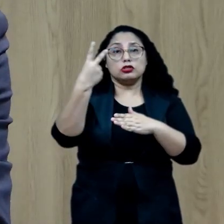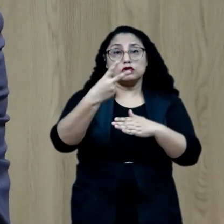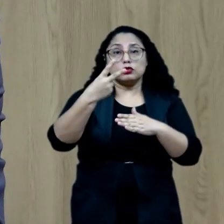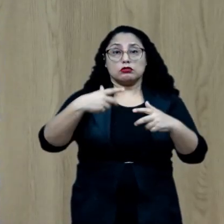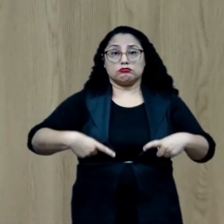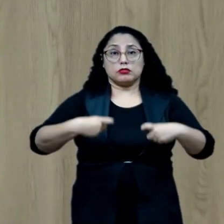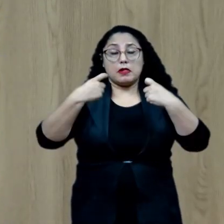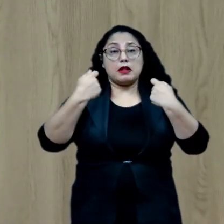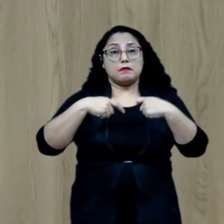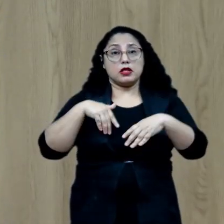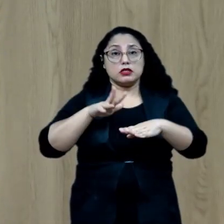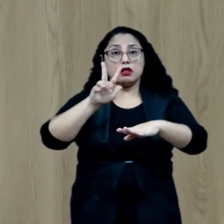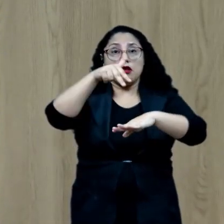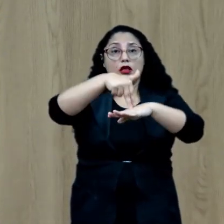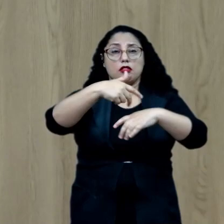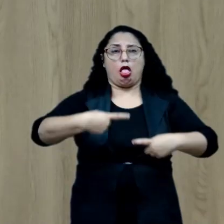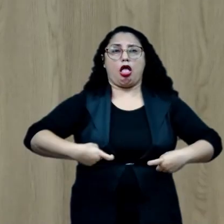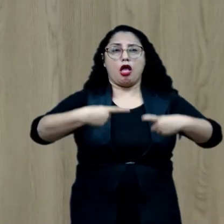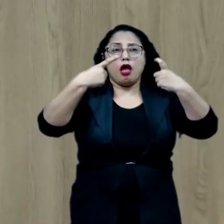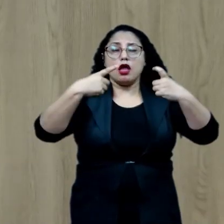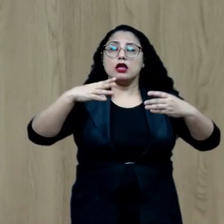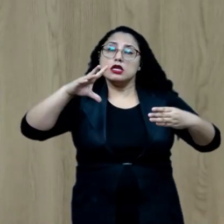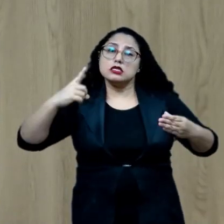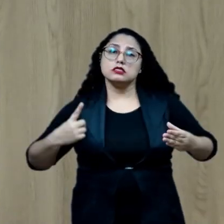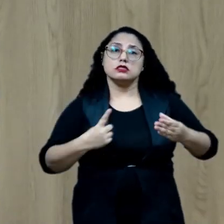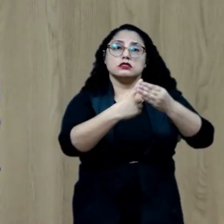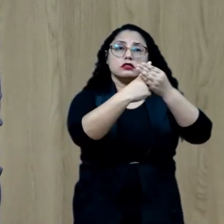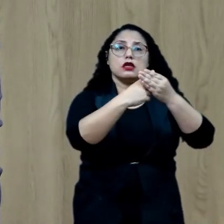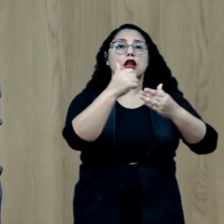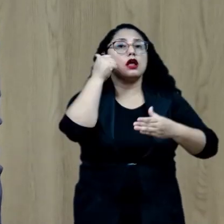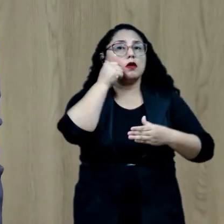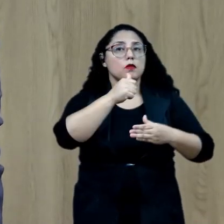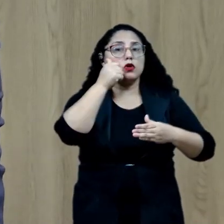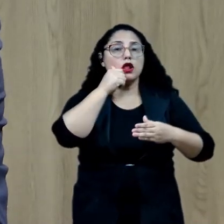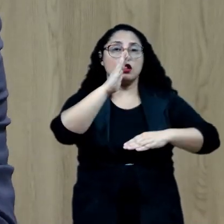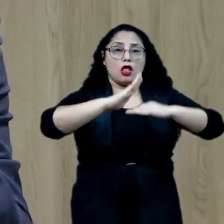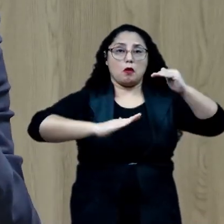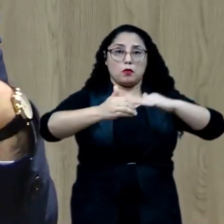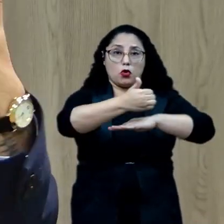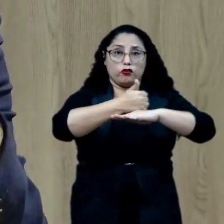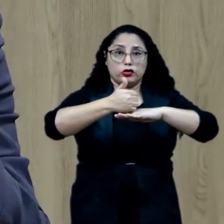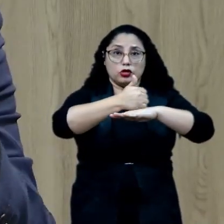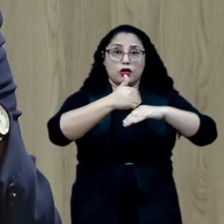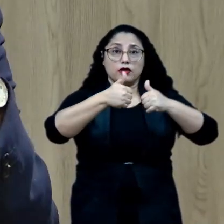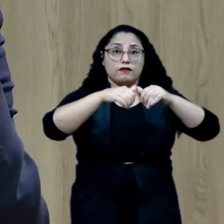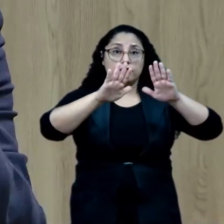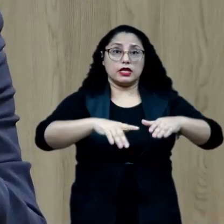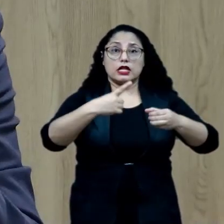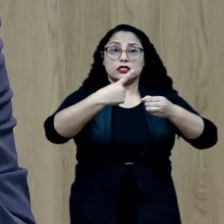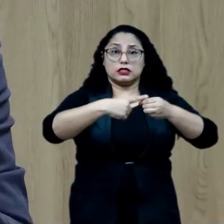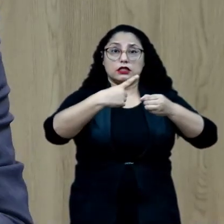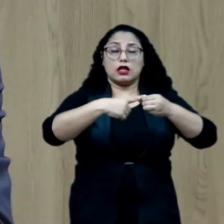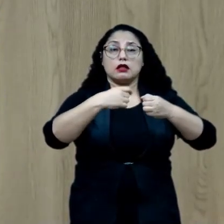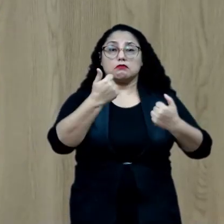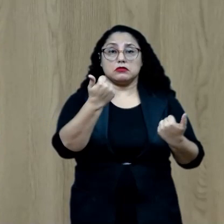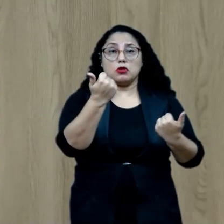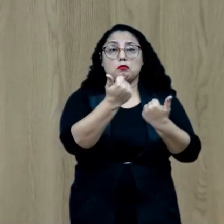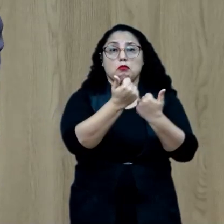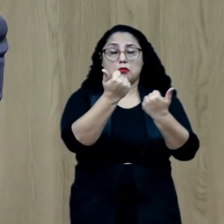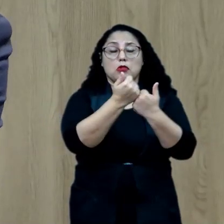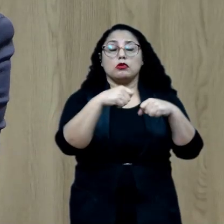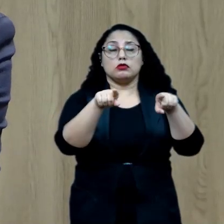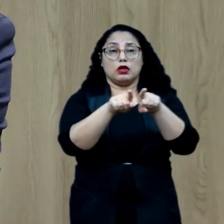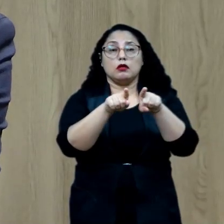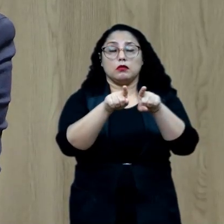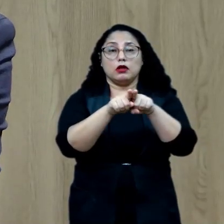os homens precisam ir para a guerra, é onde se insere o sexo feminino na profissão, que ficam nas cidades e que precisam de sustento. Só